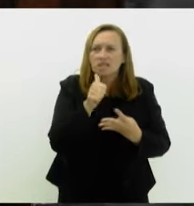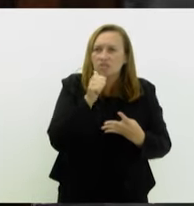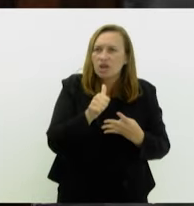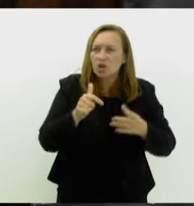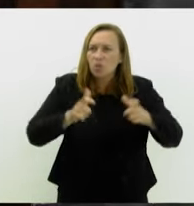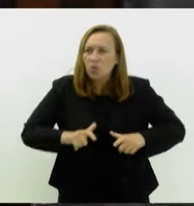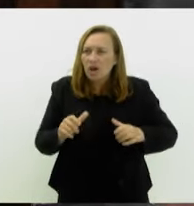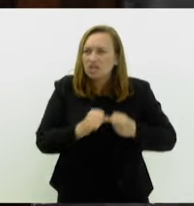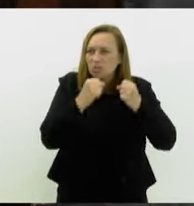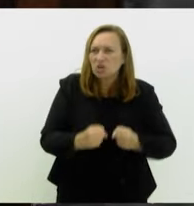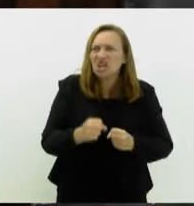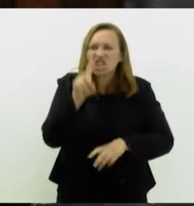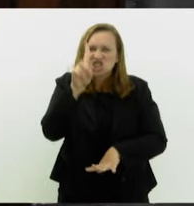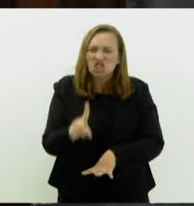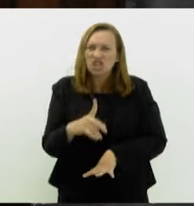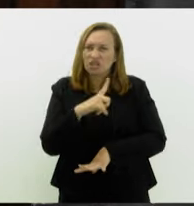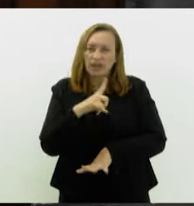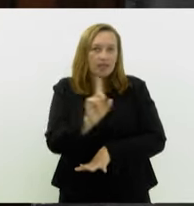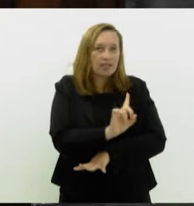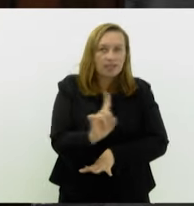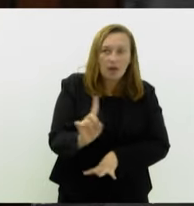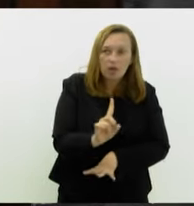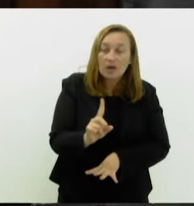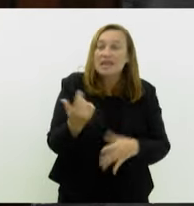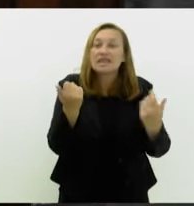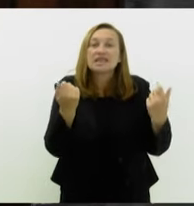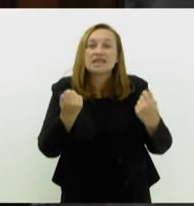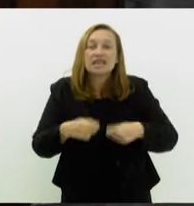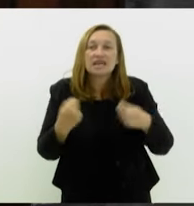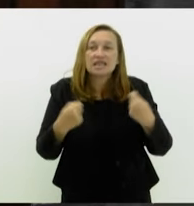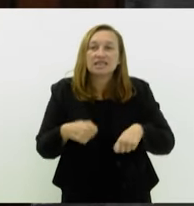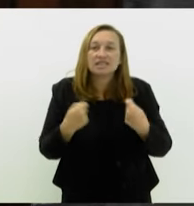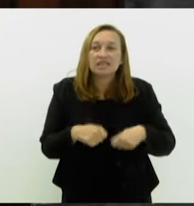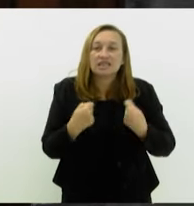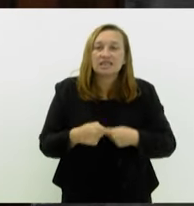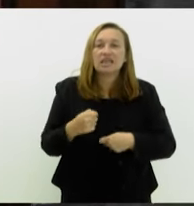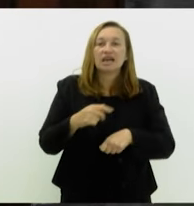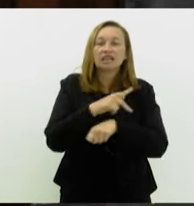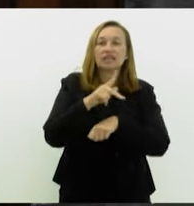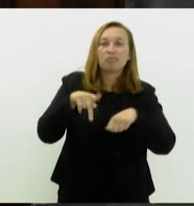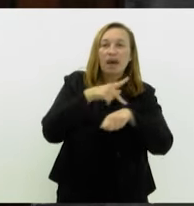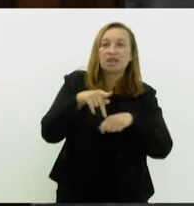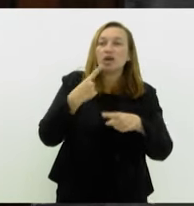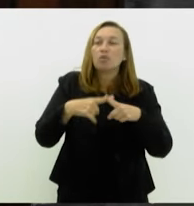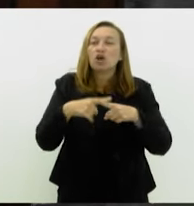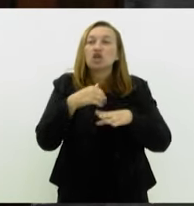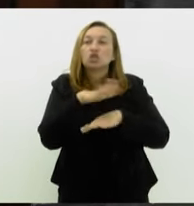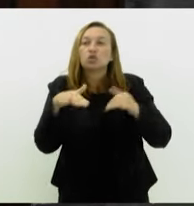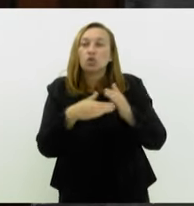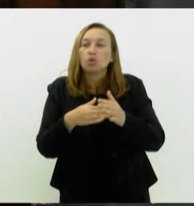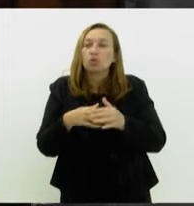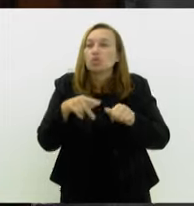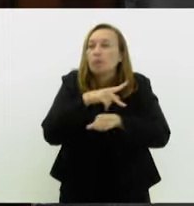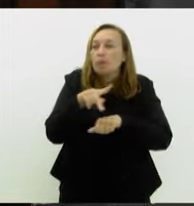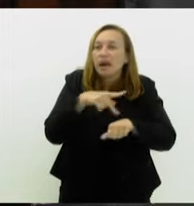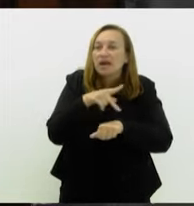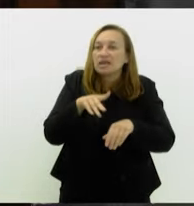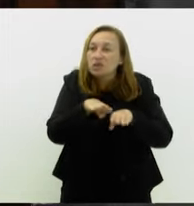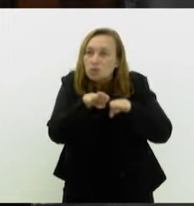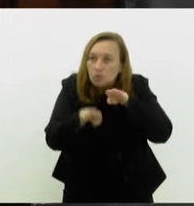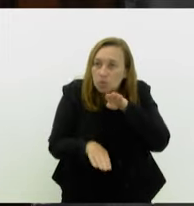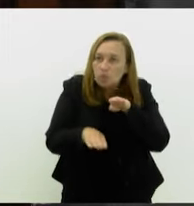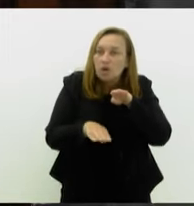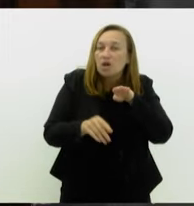poder não é um direito que ela tem é uma necessidade de país porque todos os países que tem menos desigualdade